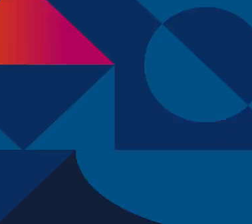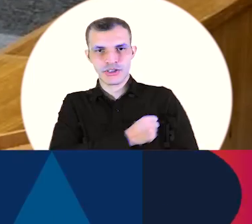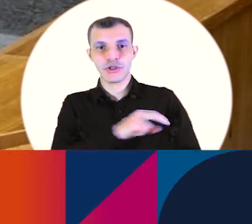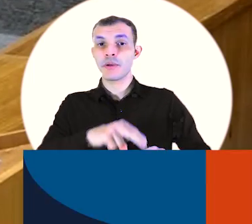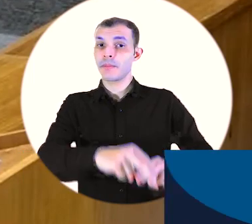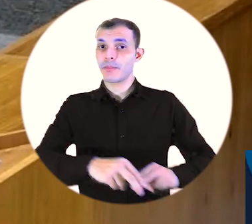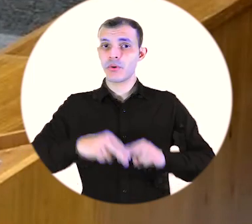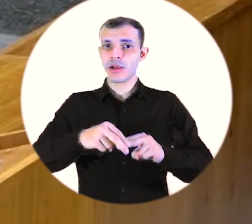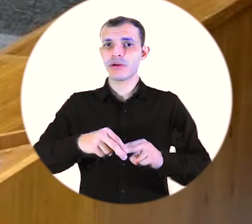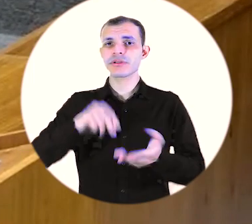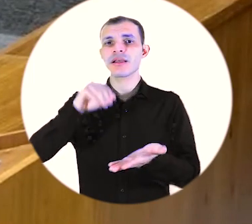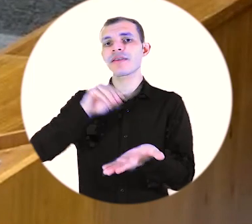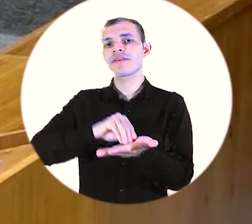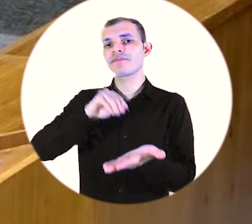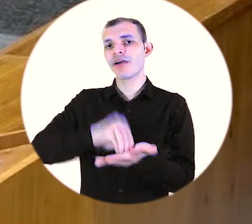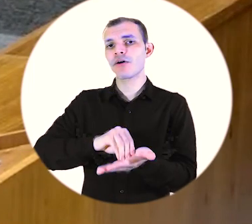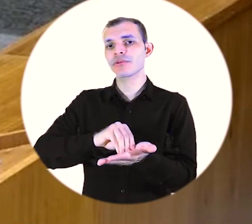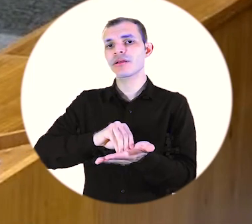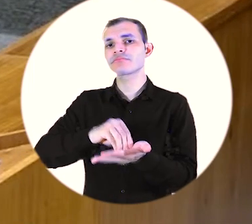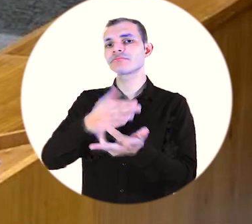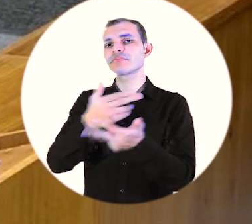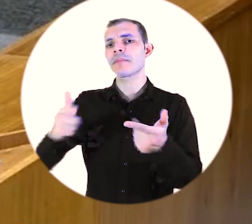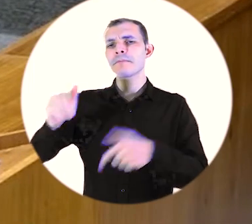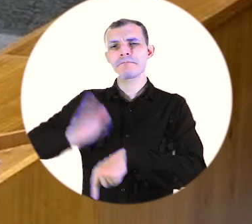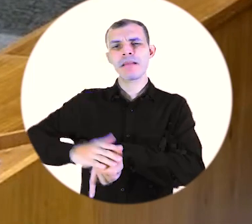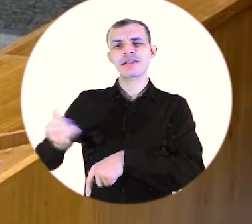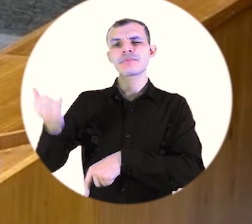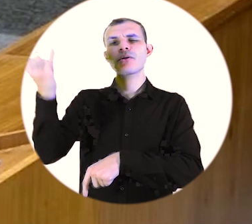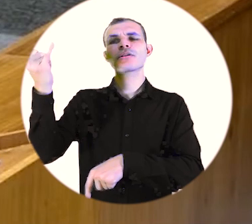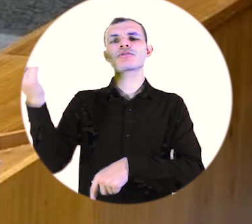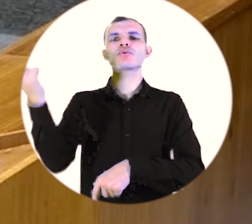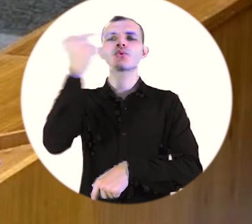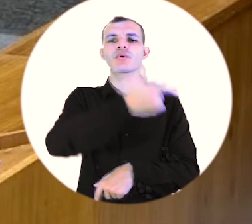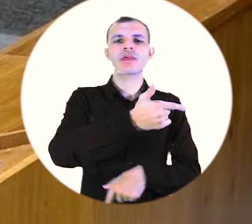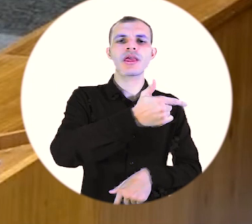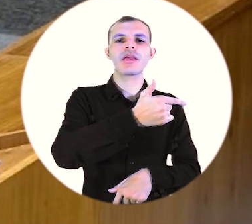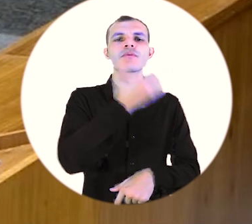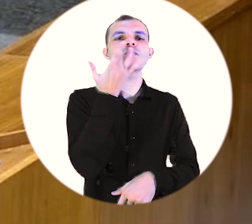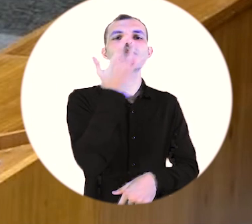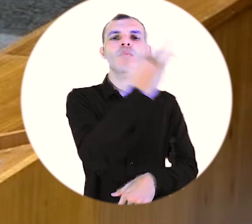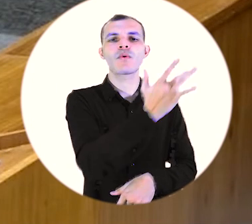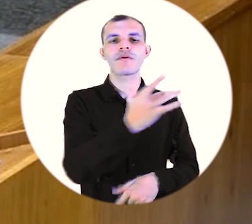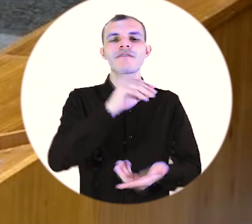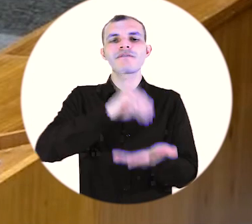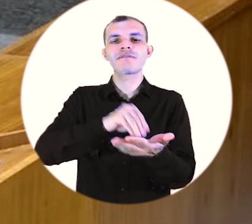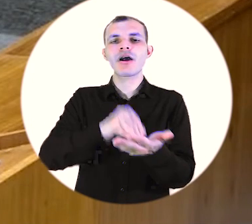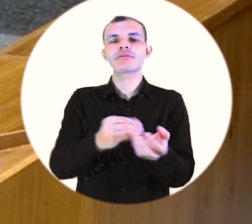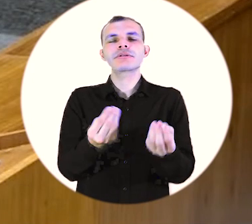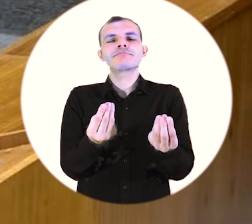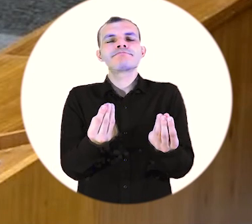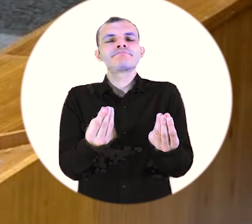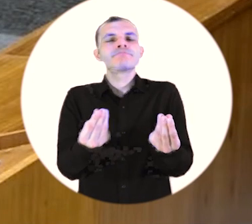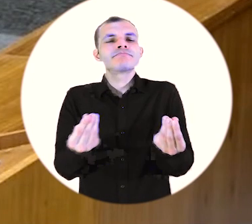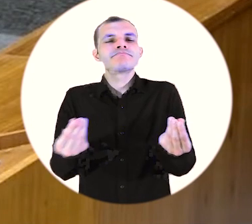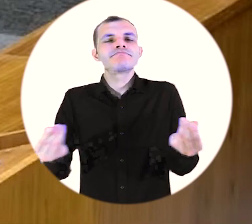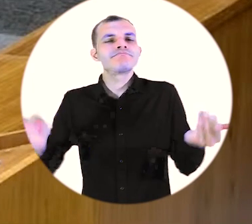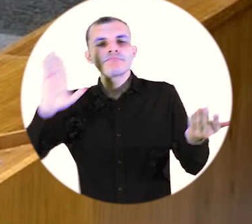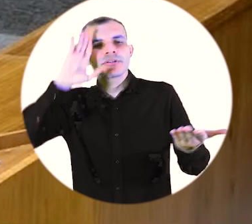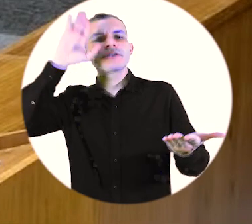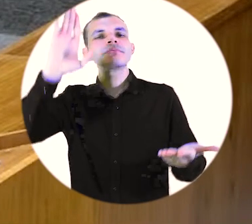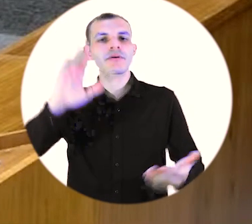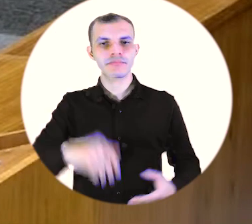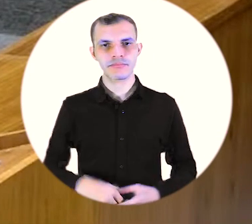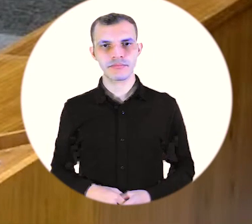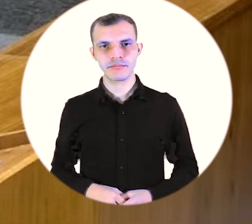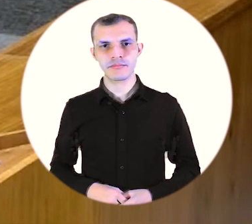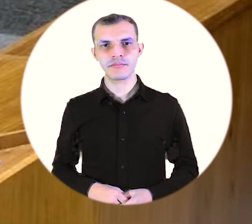saudade que nasce na ausência de algo mais precioso que o ouro. Falta-lhes o